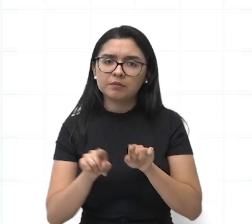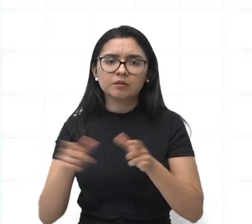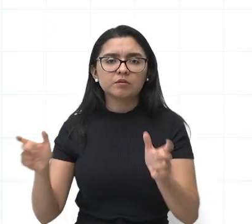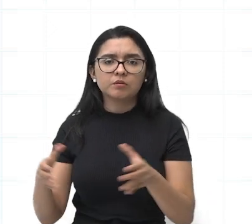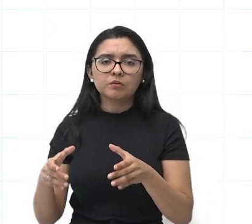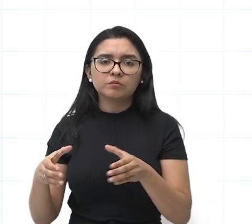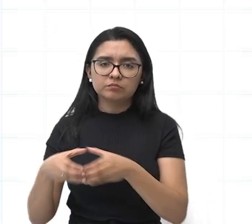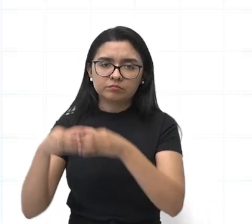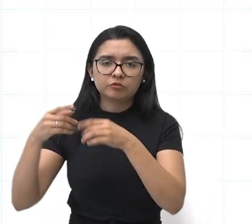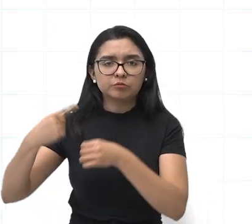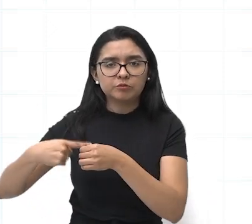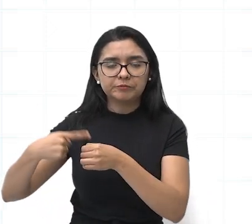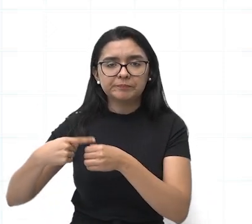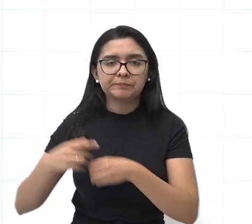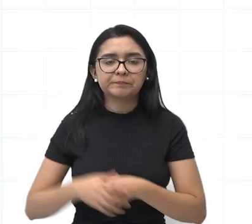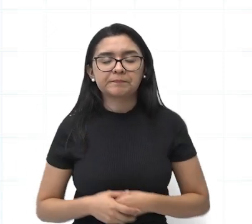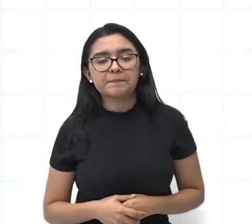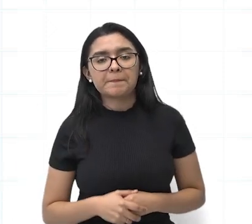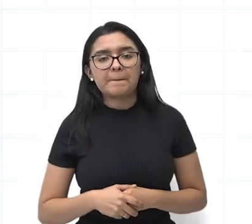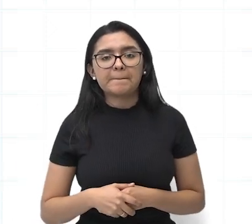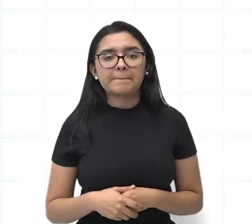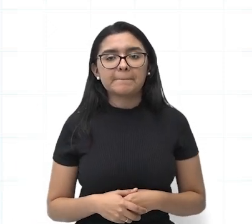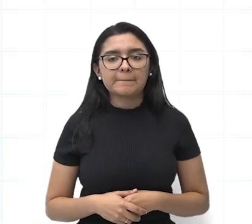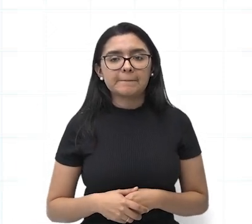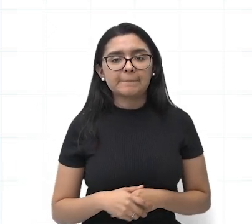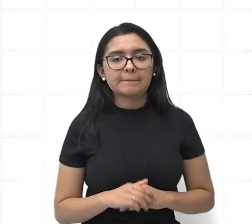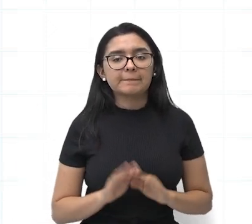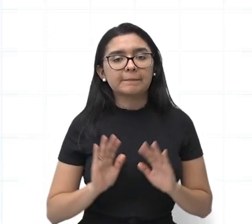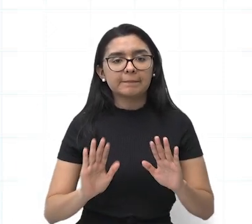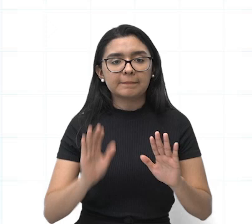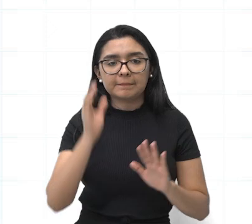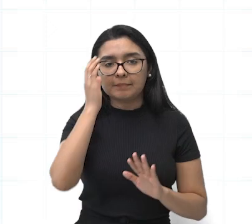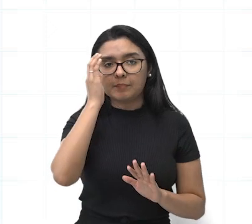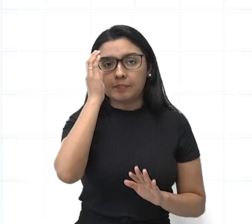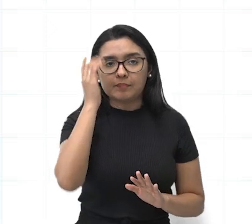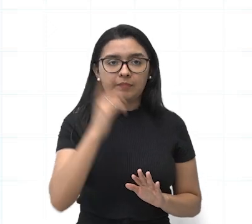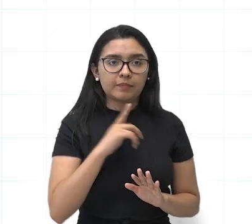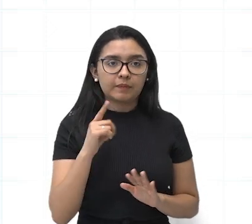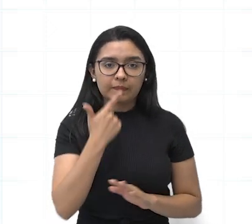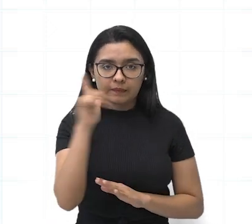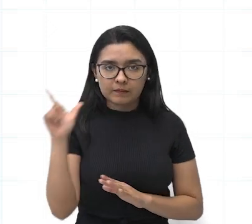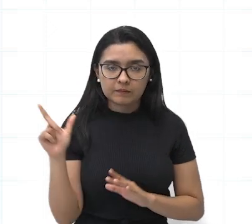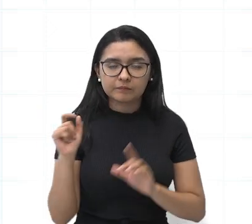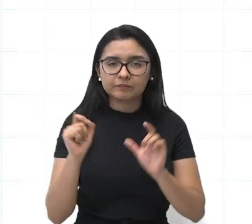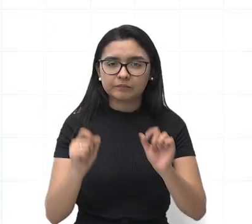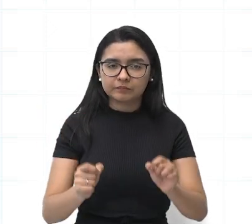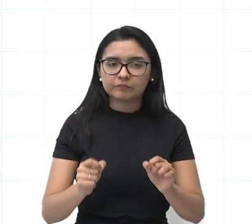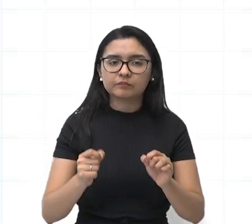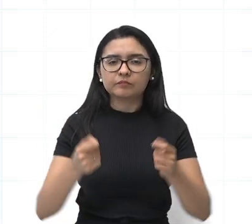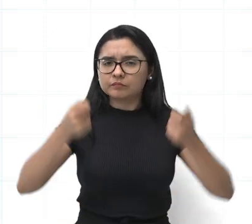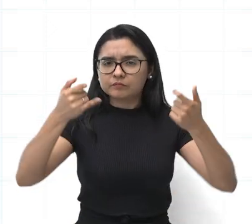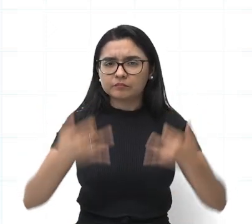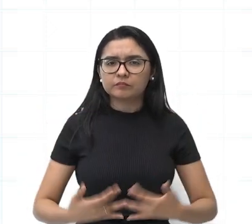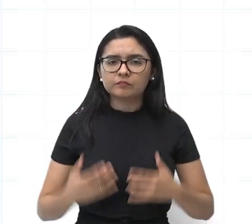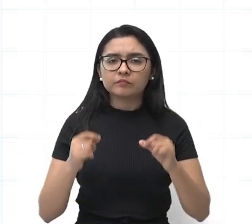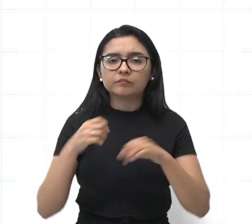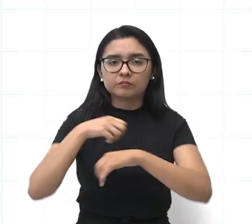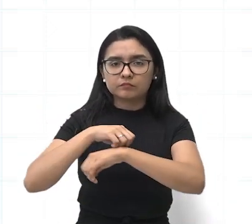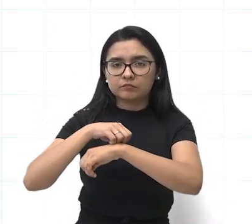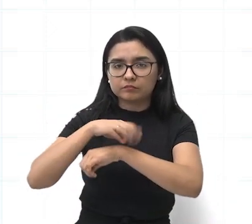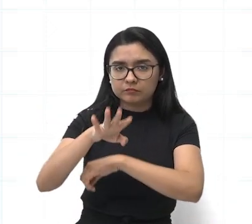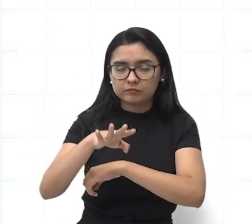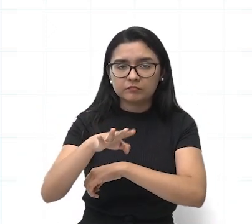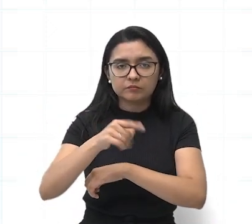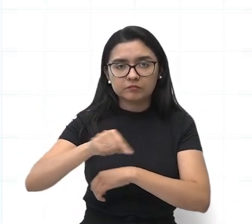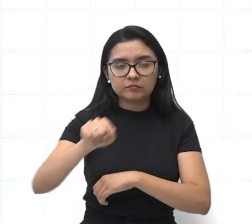pequenas também, nos municípios, tá bom? Só que eu tenho mais um ponto para conversar com vocês, mais uma dica,